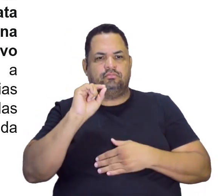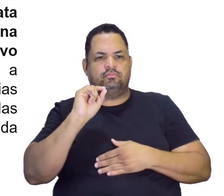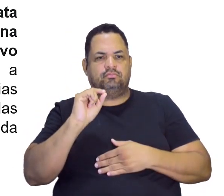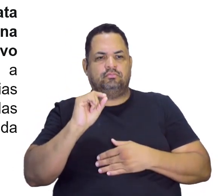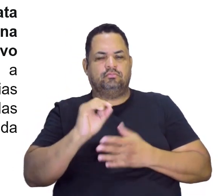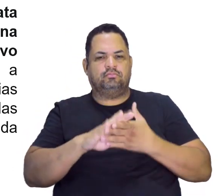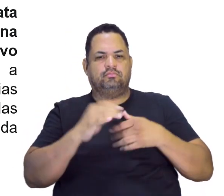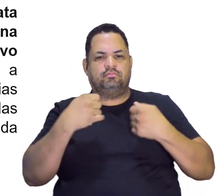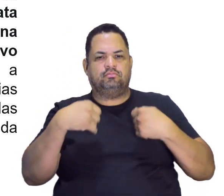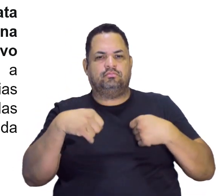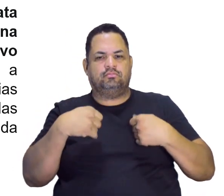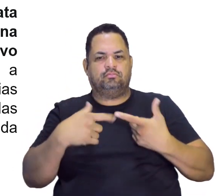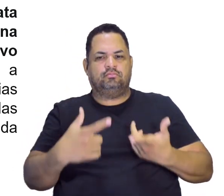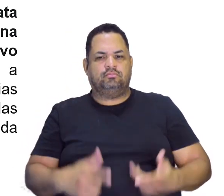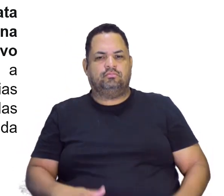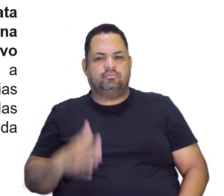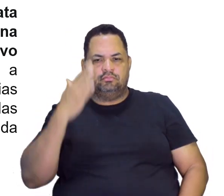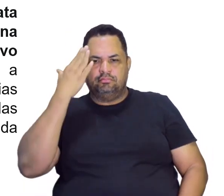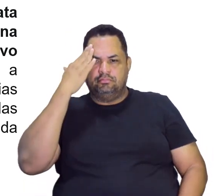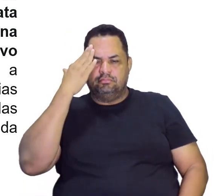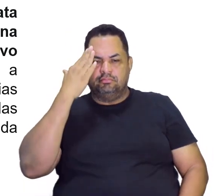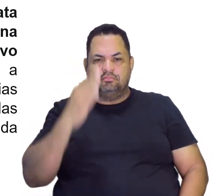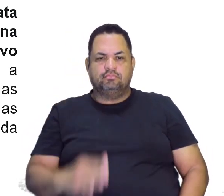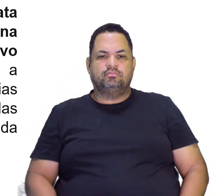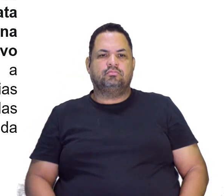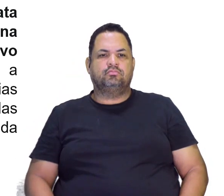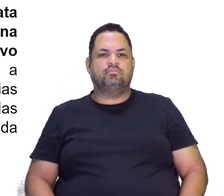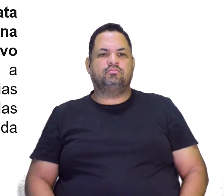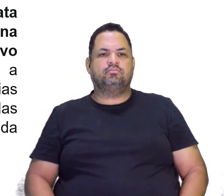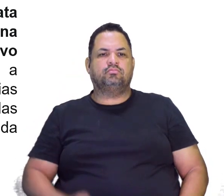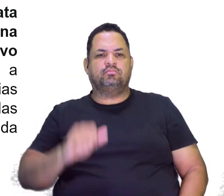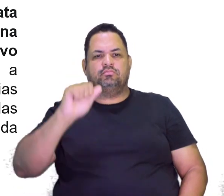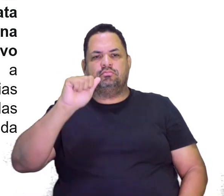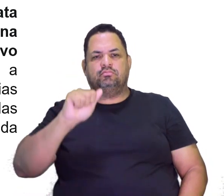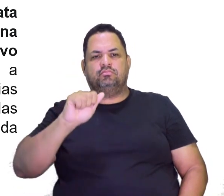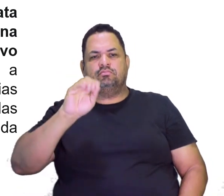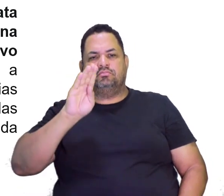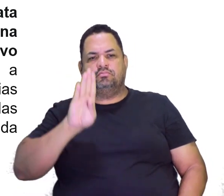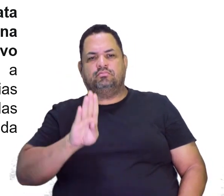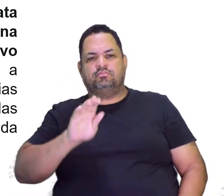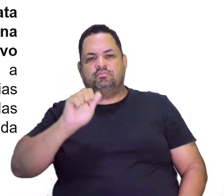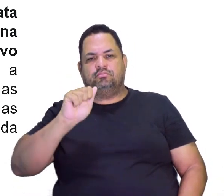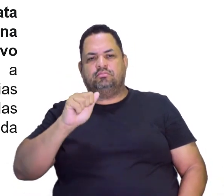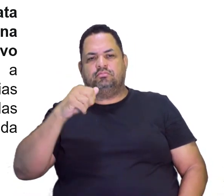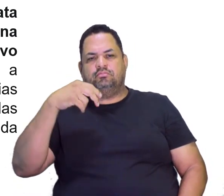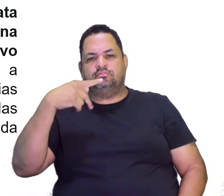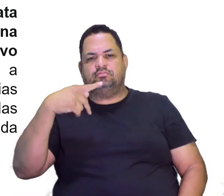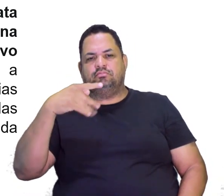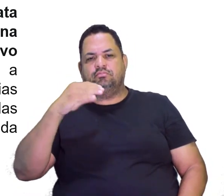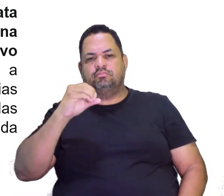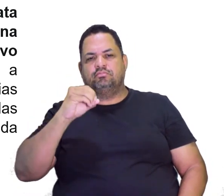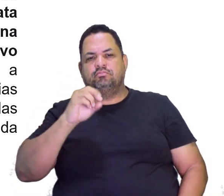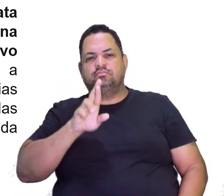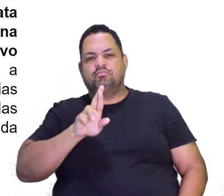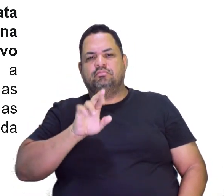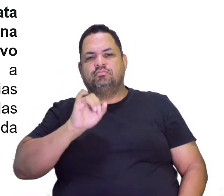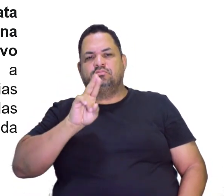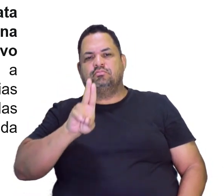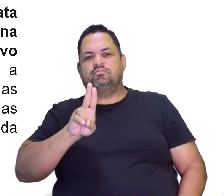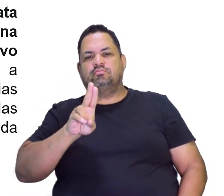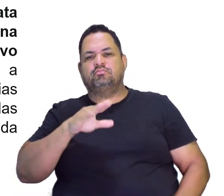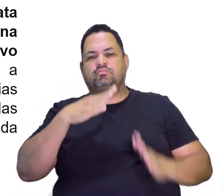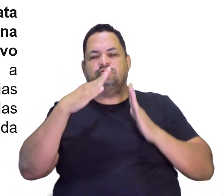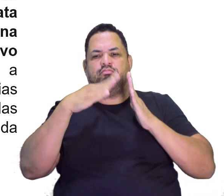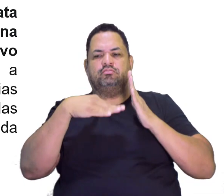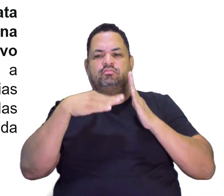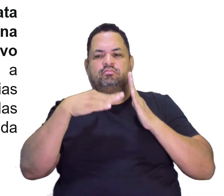ela que a gente precisa entender né A bapuru é uma pintura nós vamos